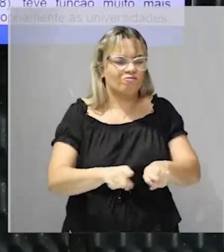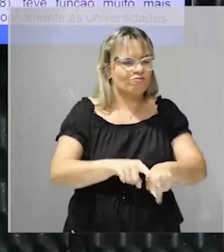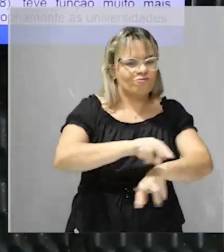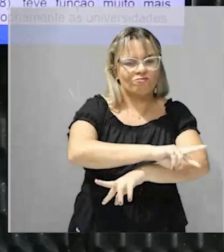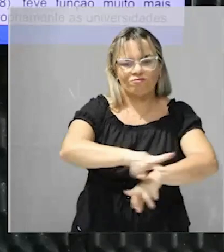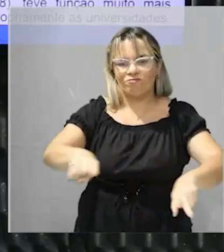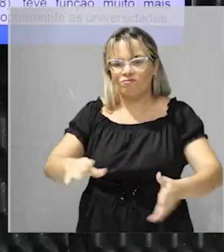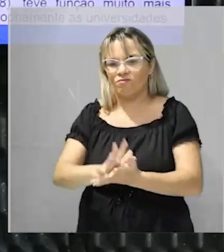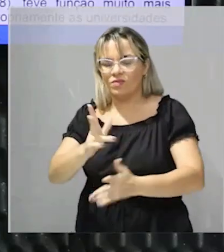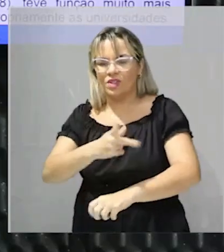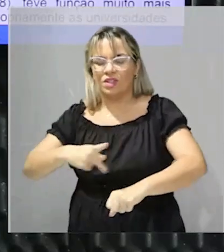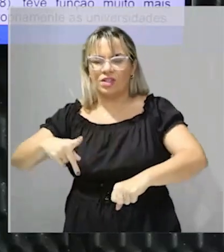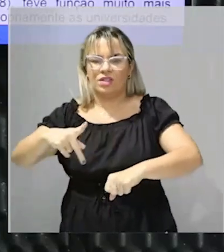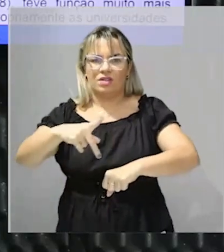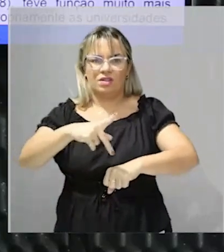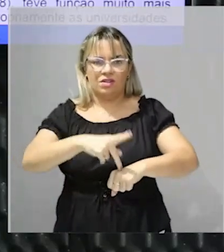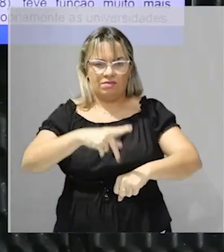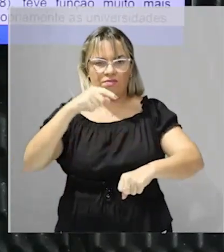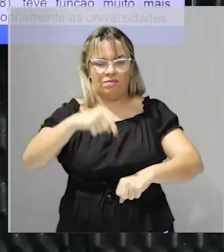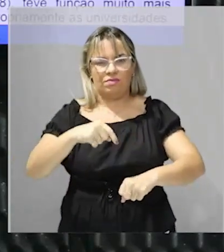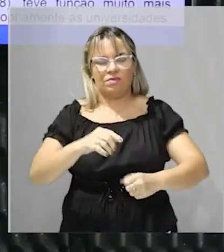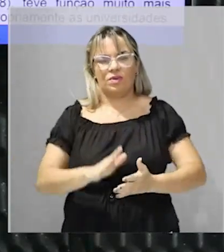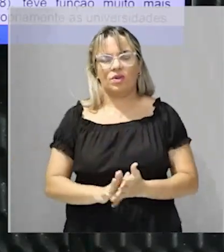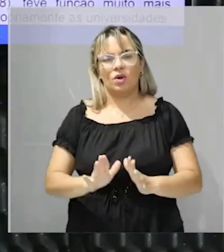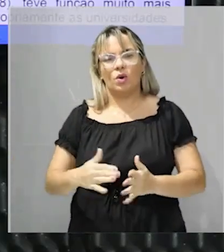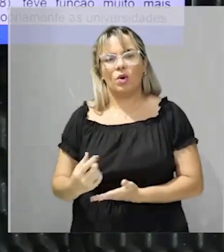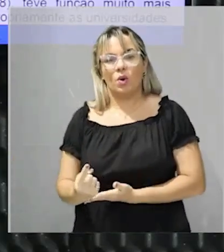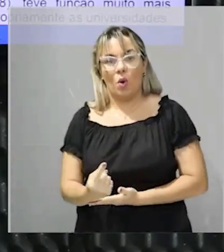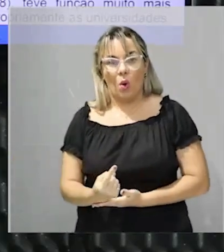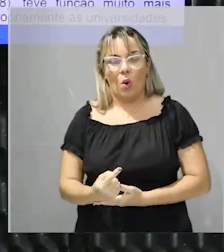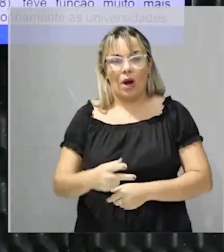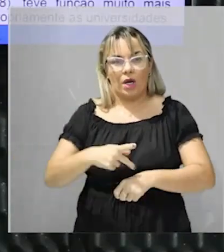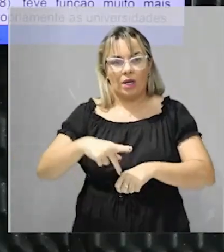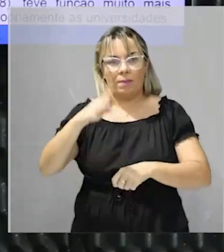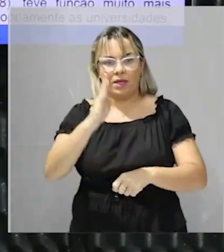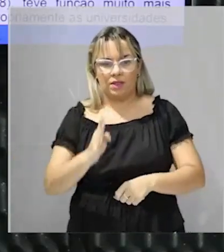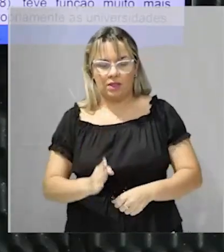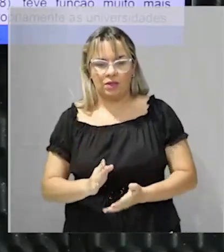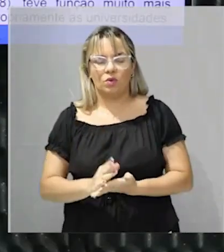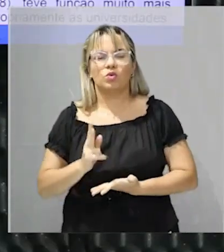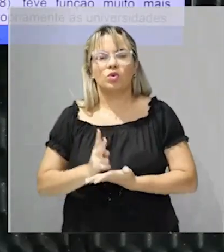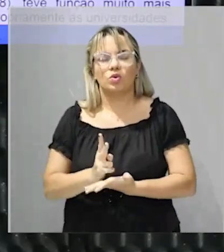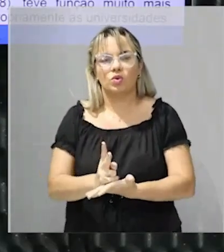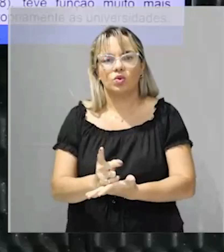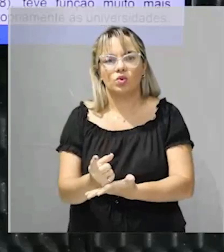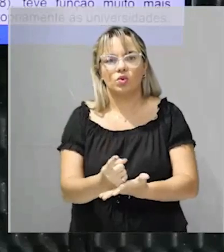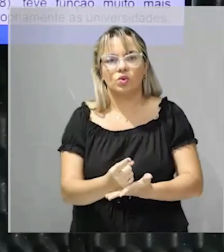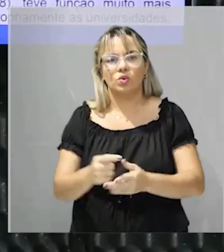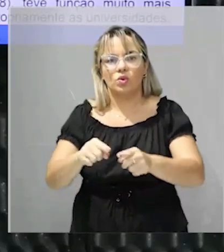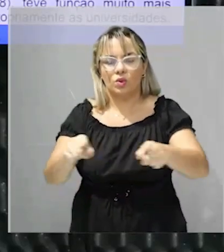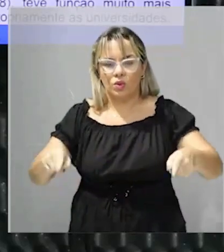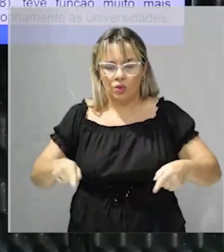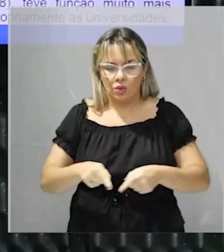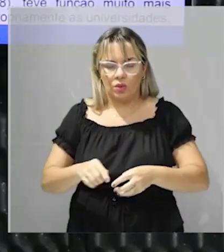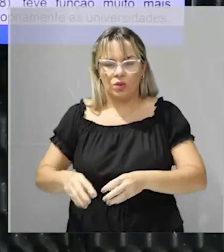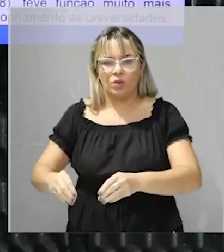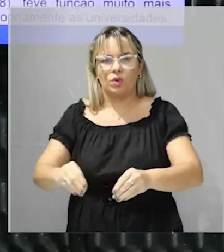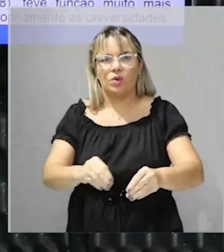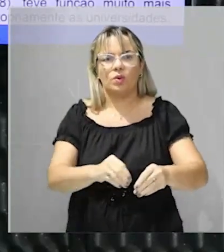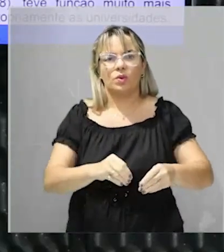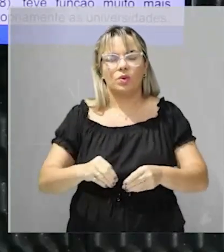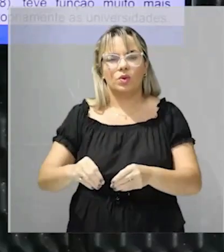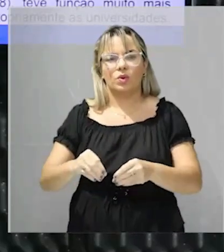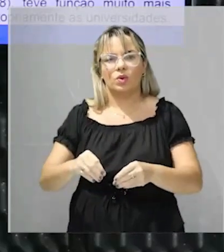Brasil mantém a unidade. Alguns historiadores falam que a manutenção da unidade foi